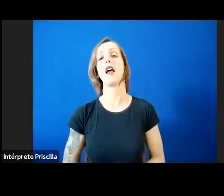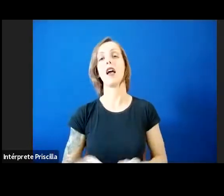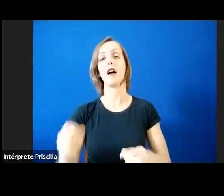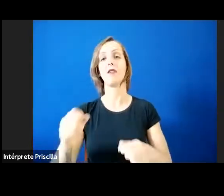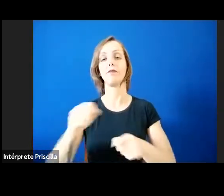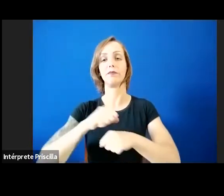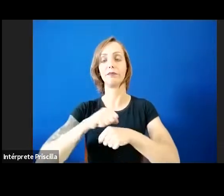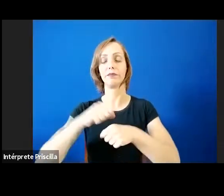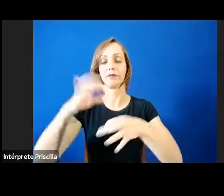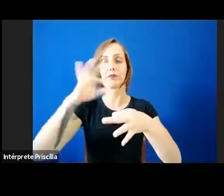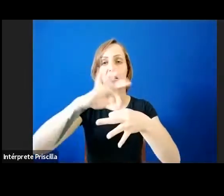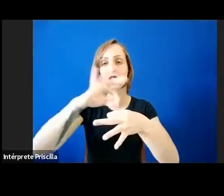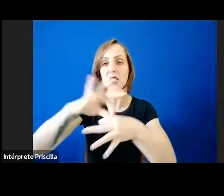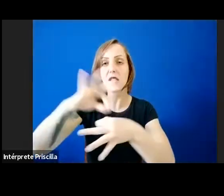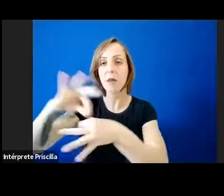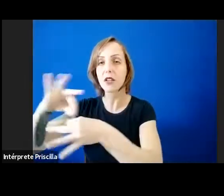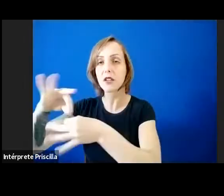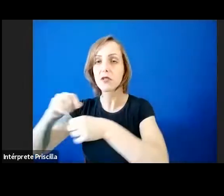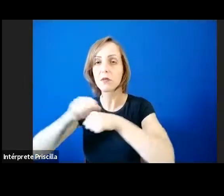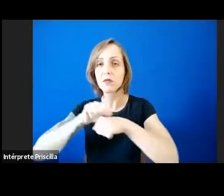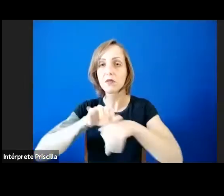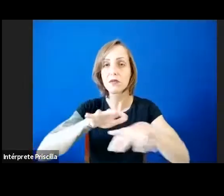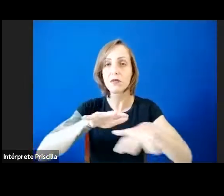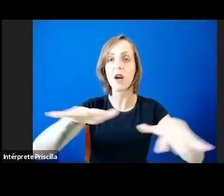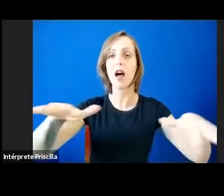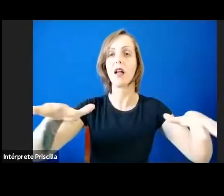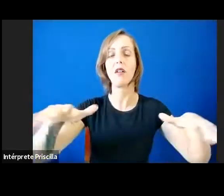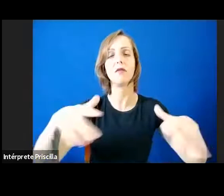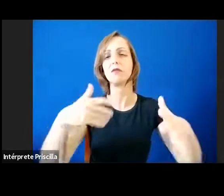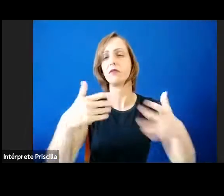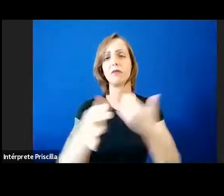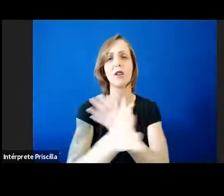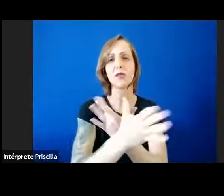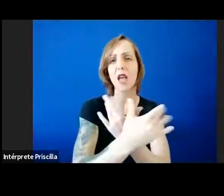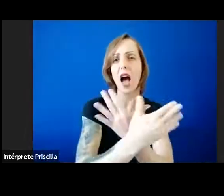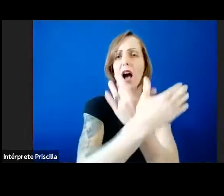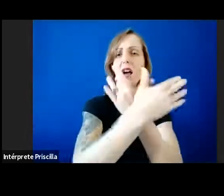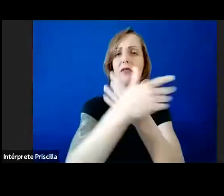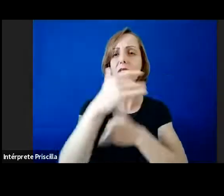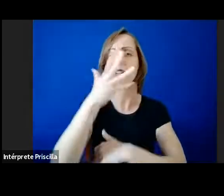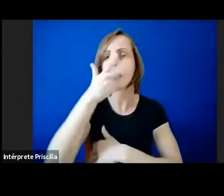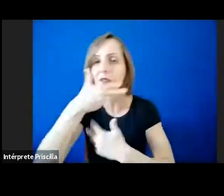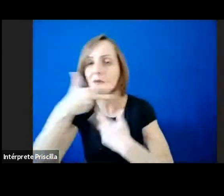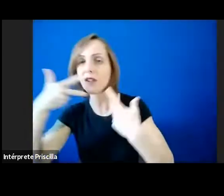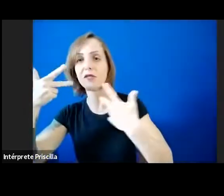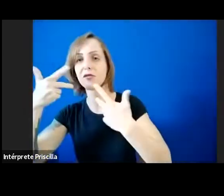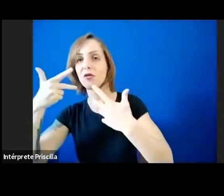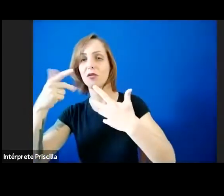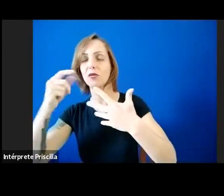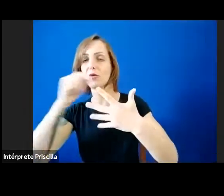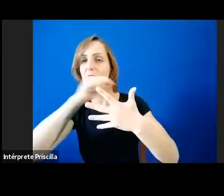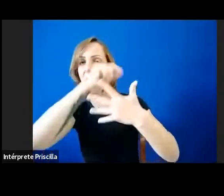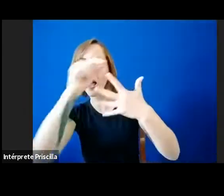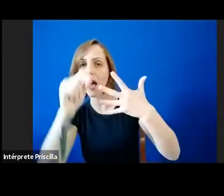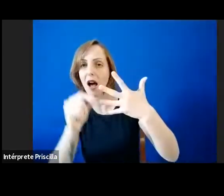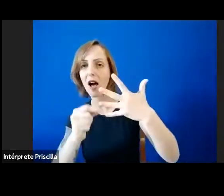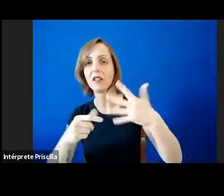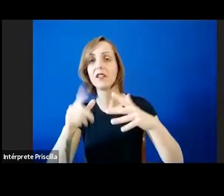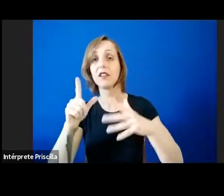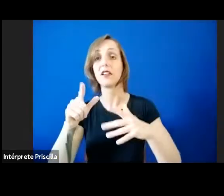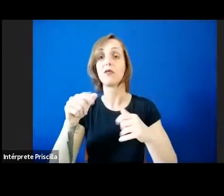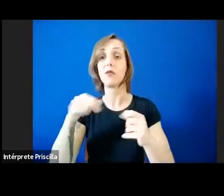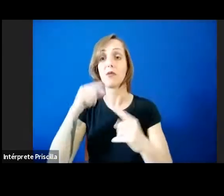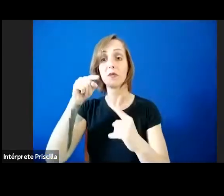ela aves ou outros animais, né? Eles vão expandir essa semente para que